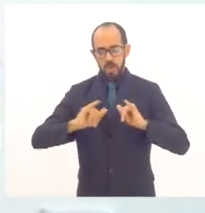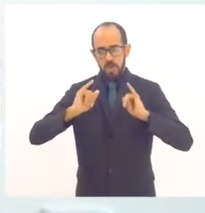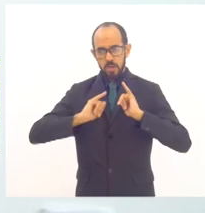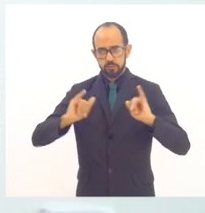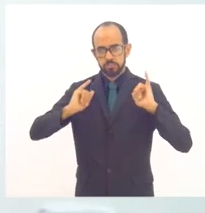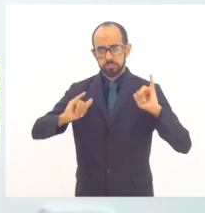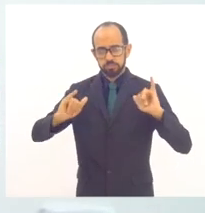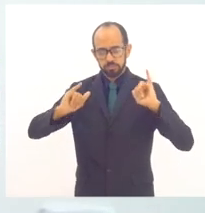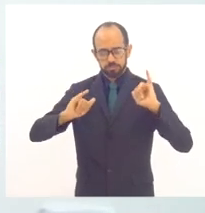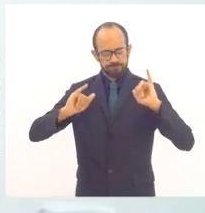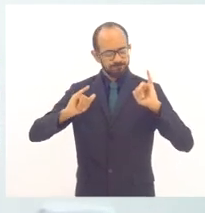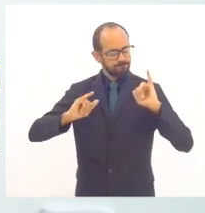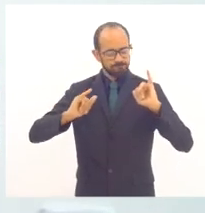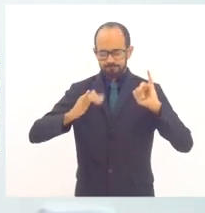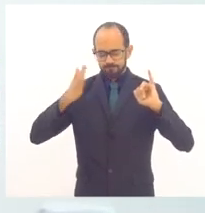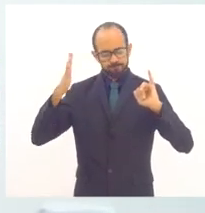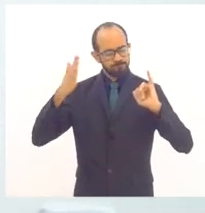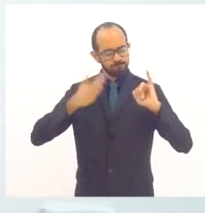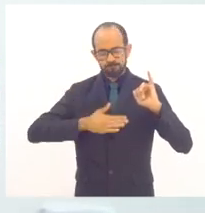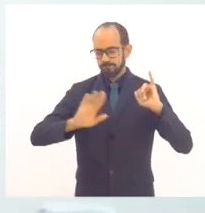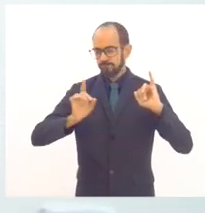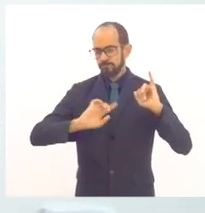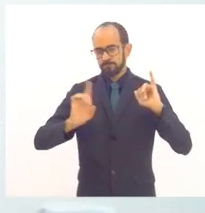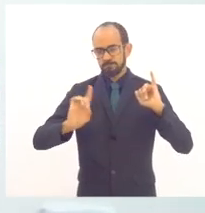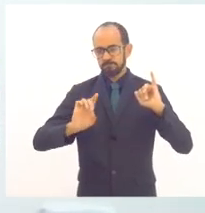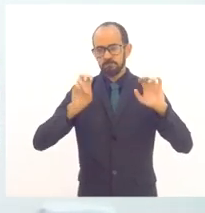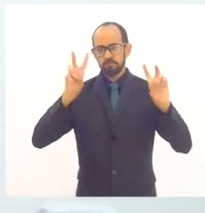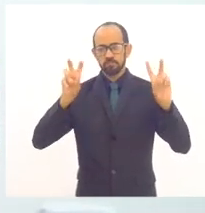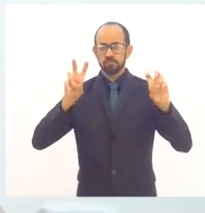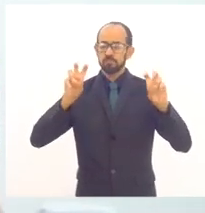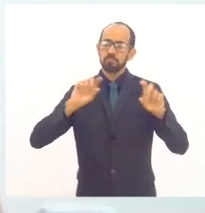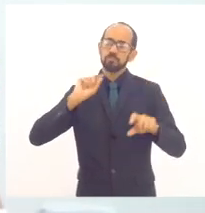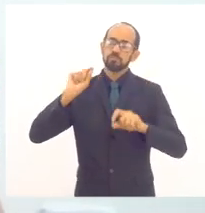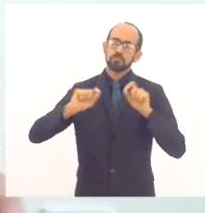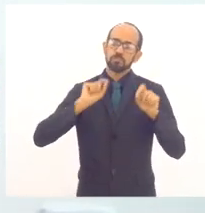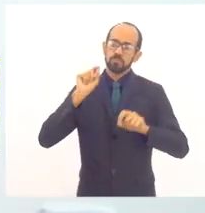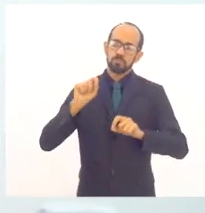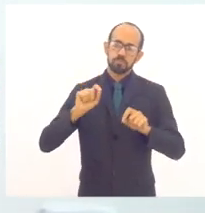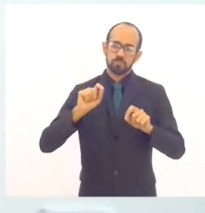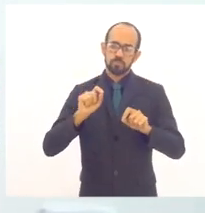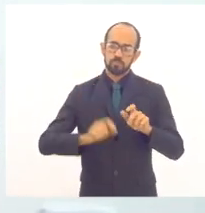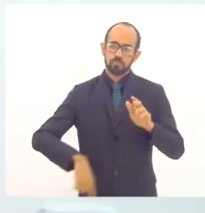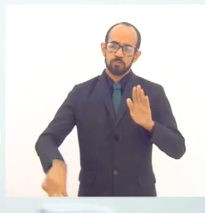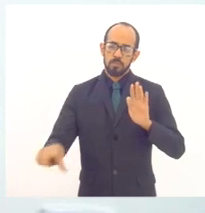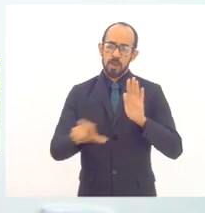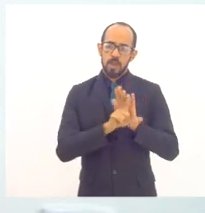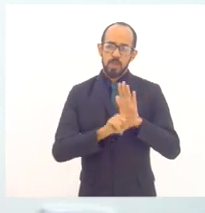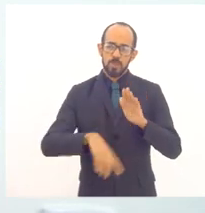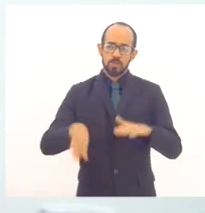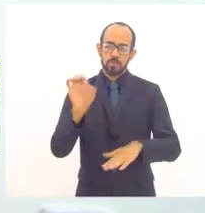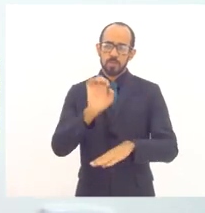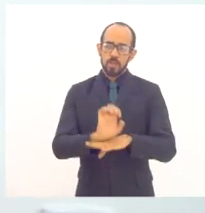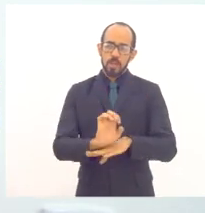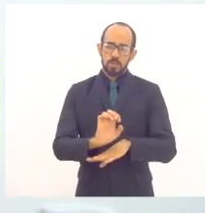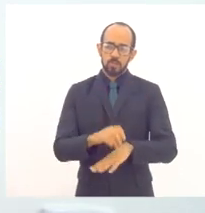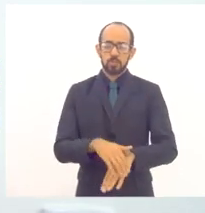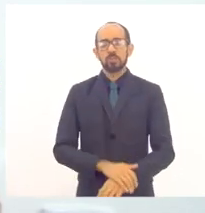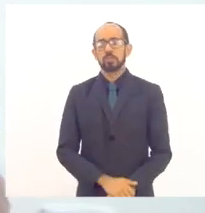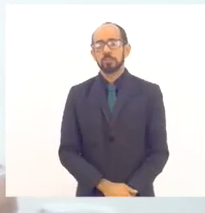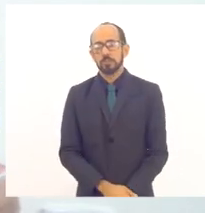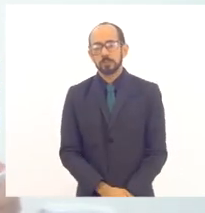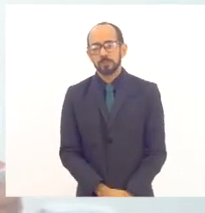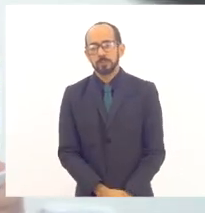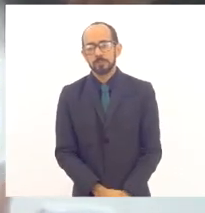manifestaram insatisfação em relação a uma lei estadual, né,